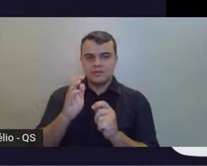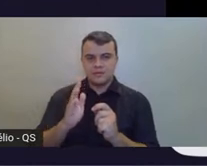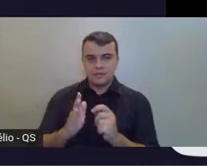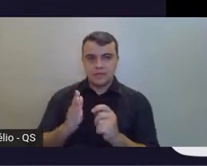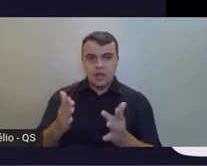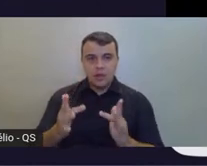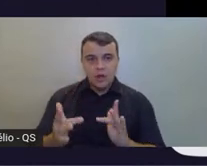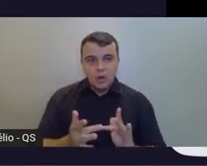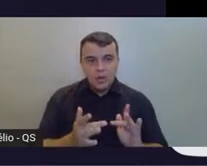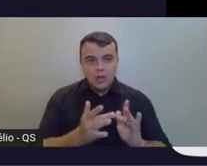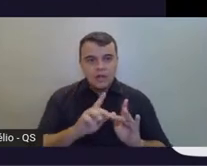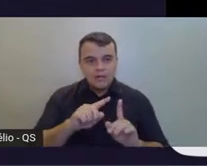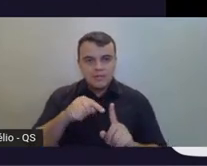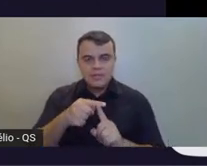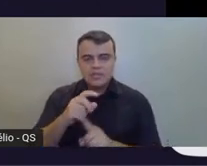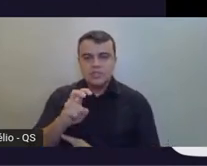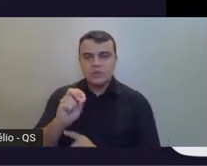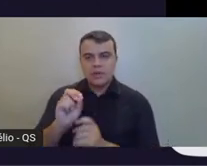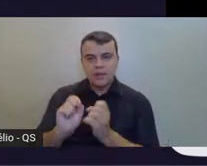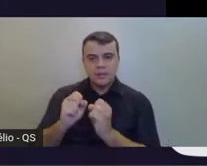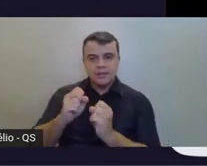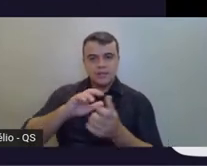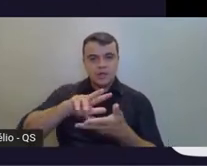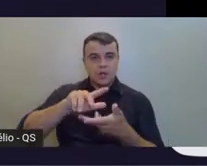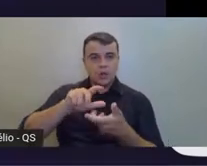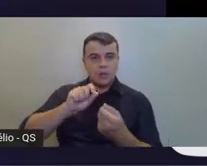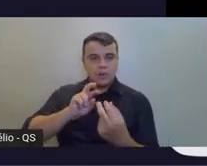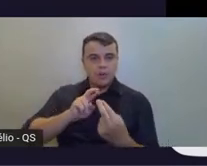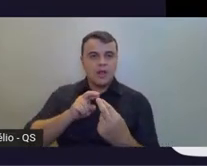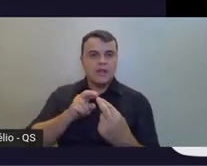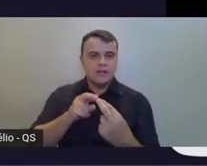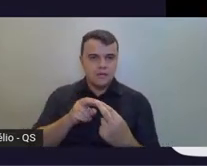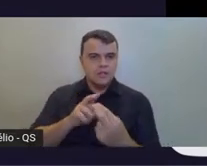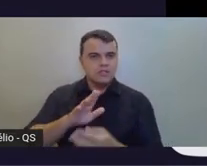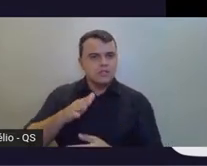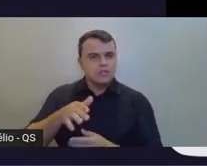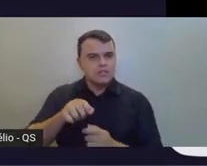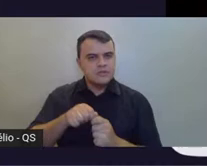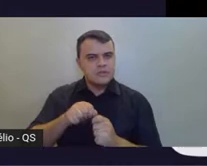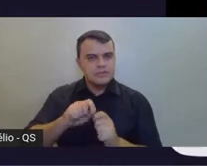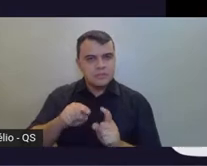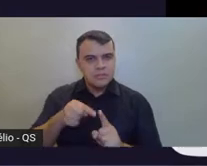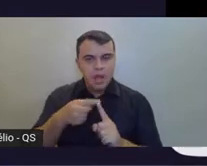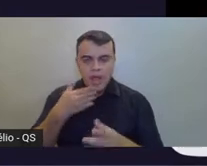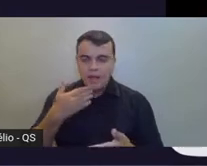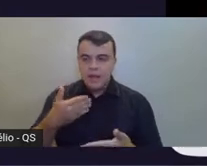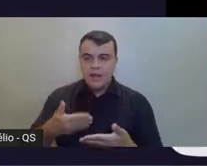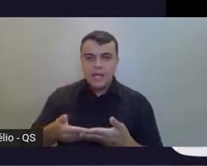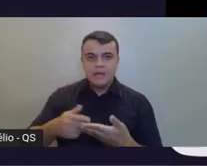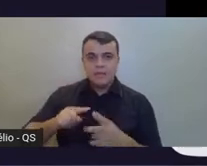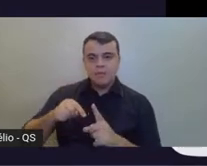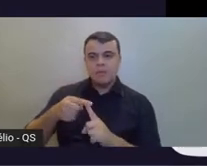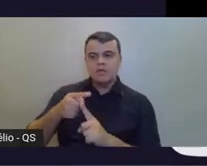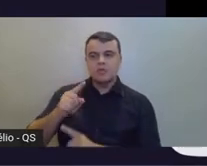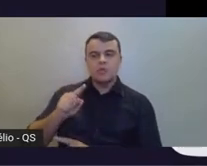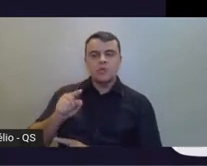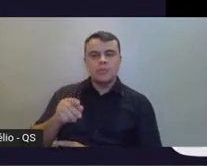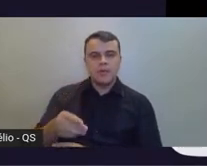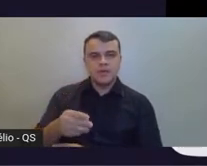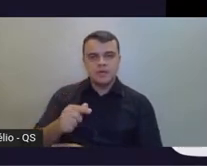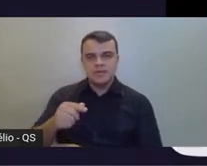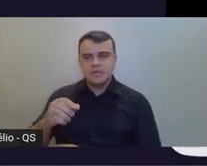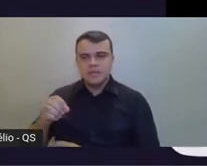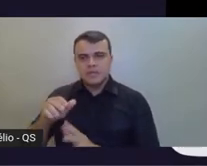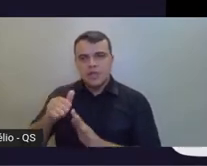conectados com mais de 50 empresas globais referências já distribuímos o número inacreditável de mais de um milhão e 700 mil